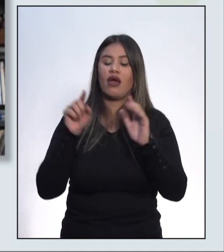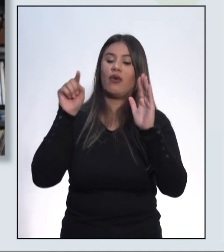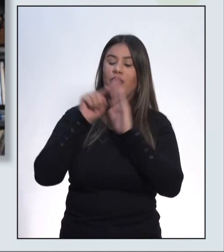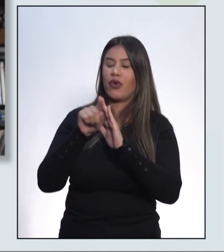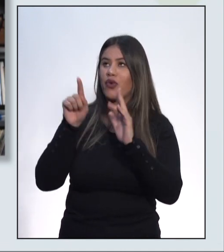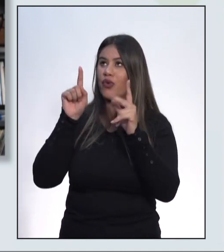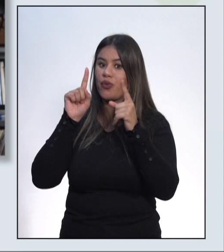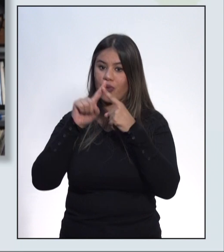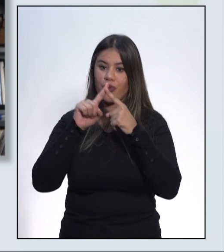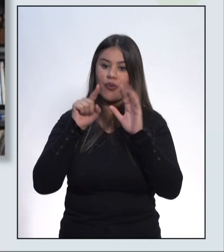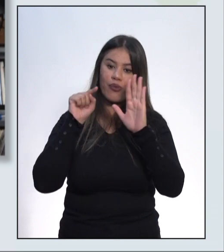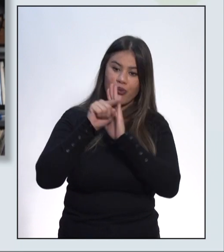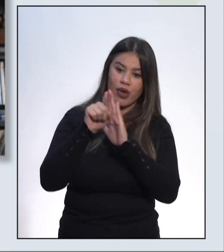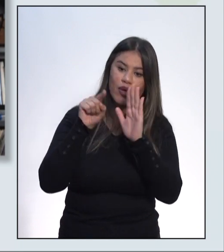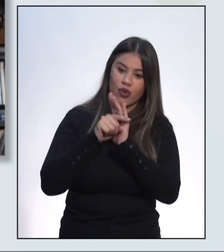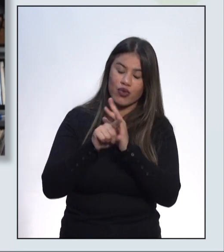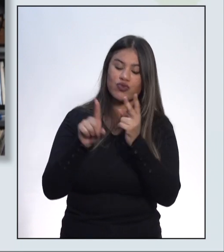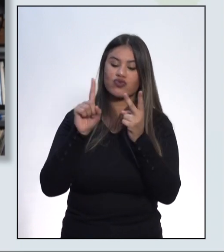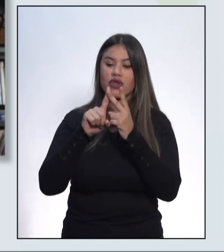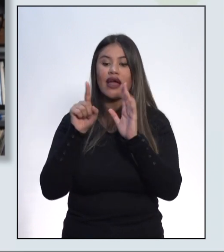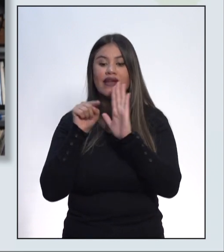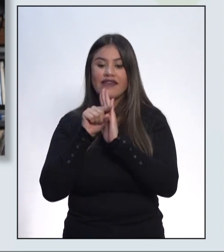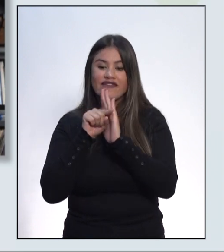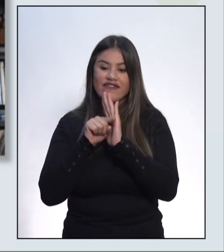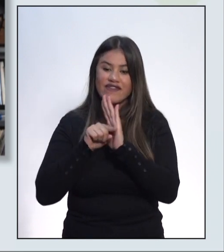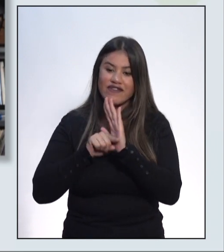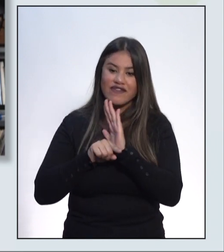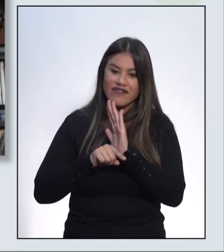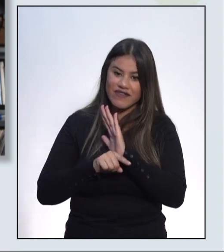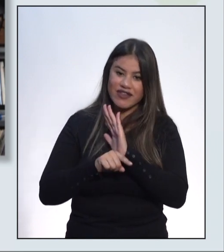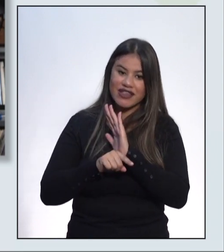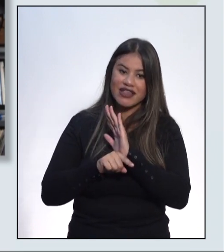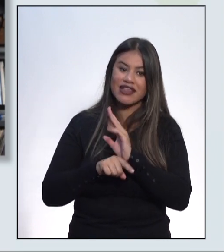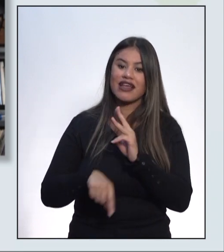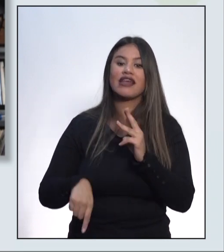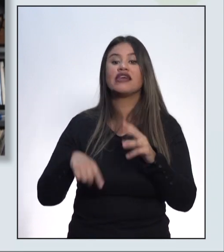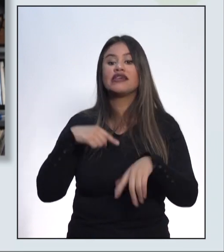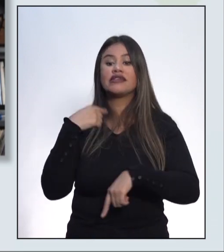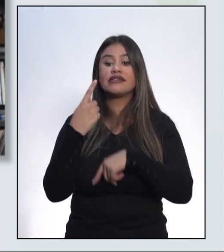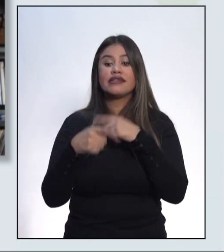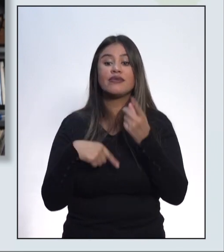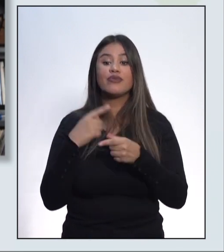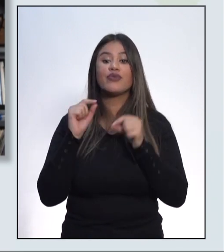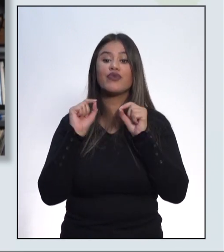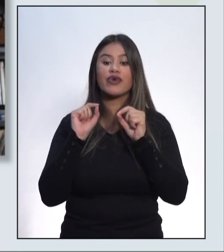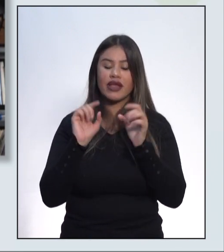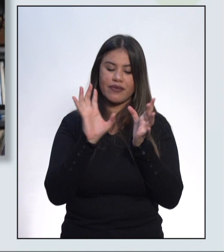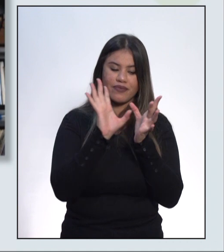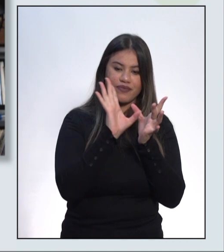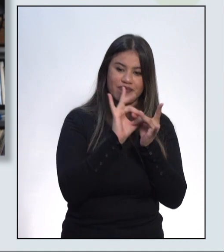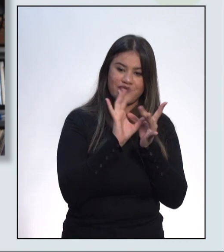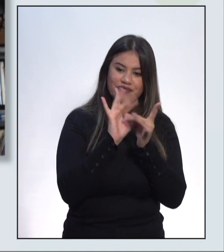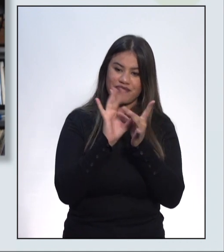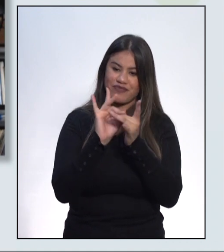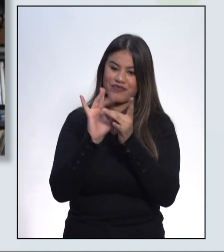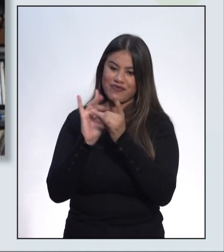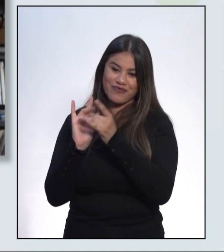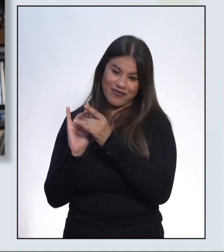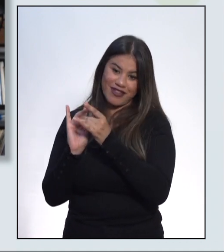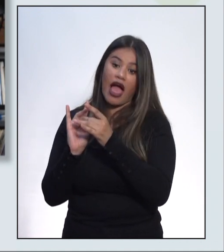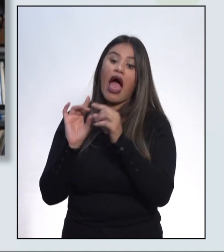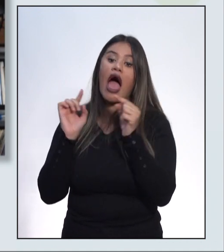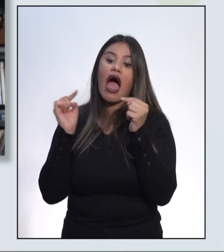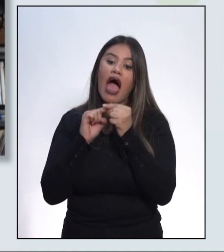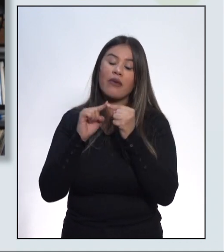gente vai responder essas perguntas e depois a gente vai começar a encadear essas coisas numa história que faz